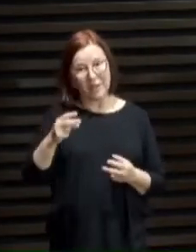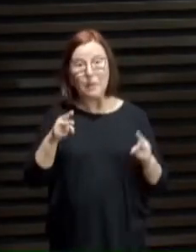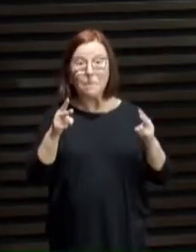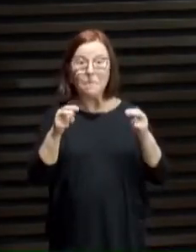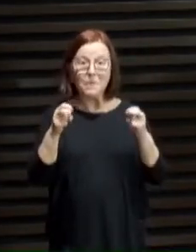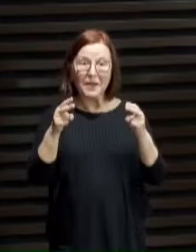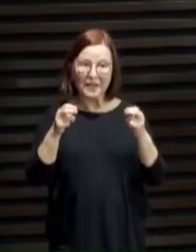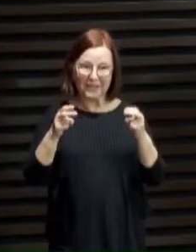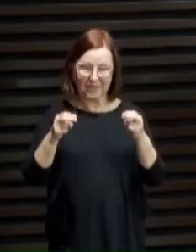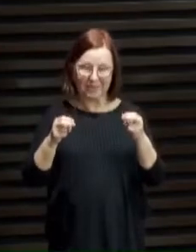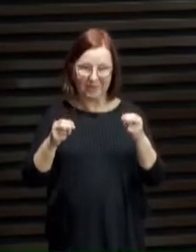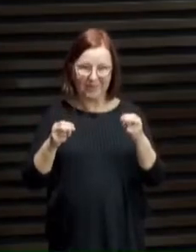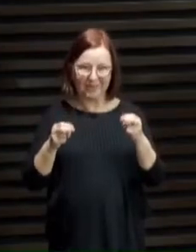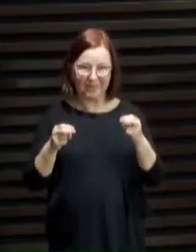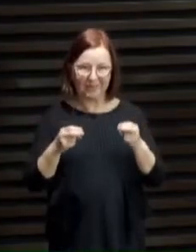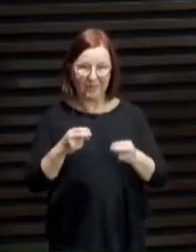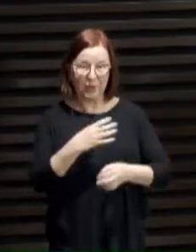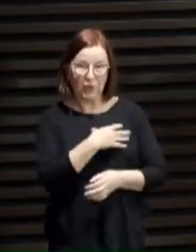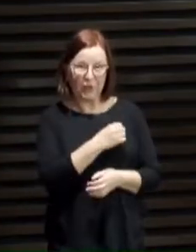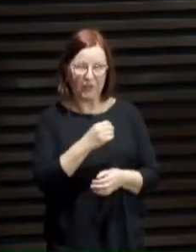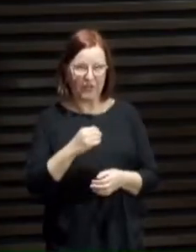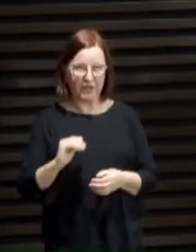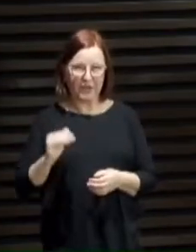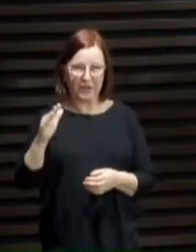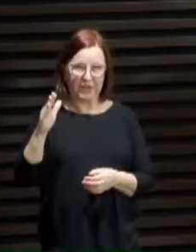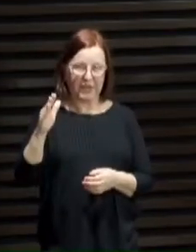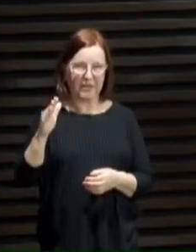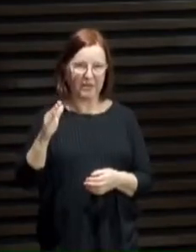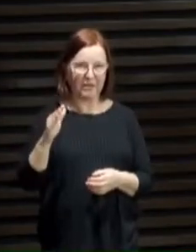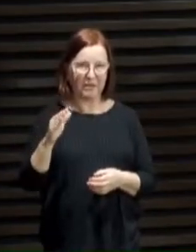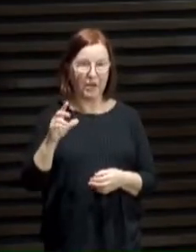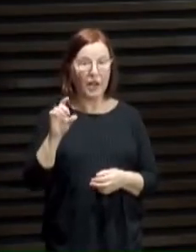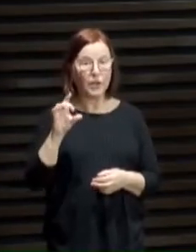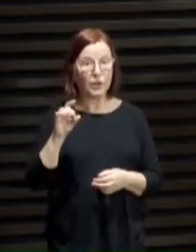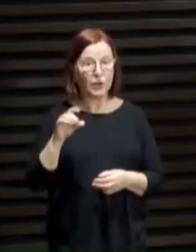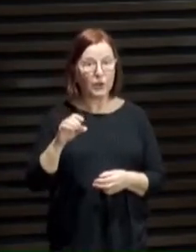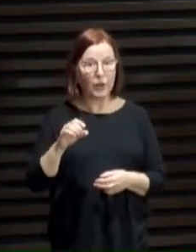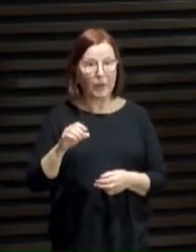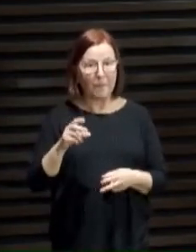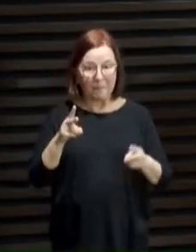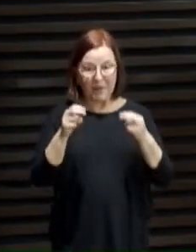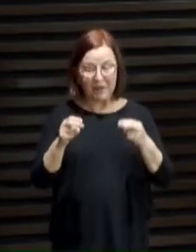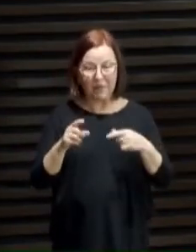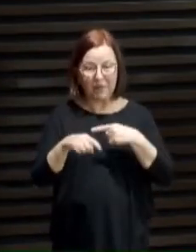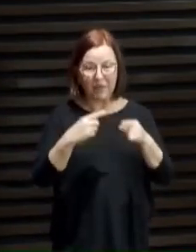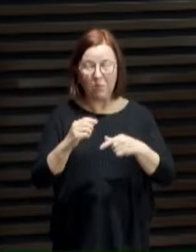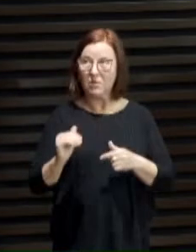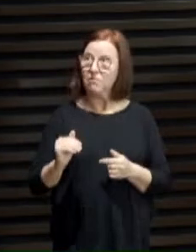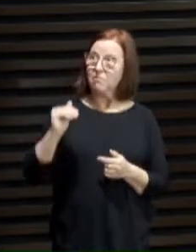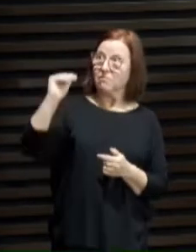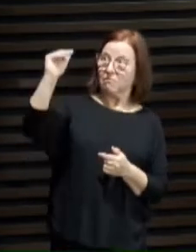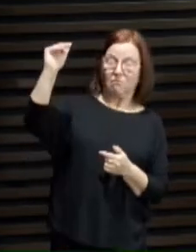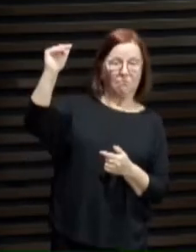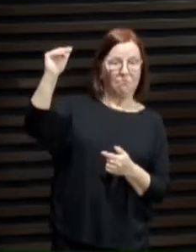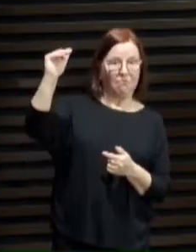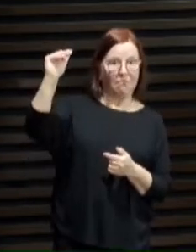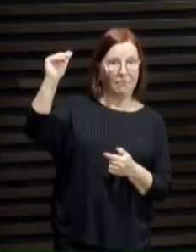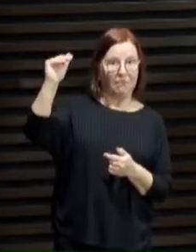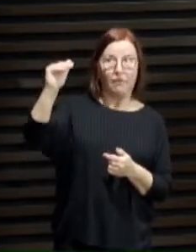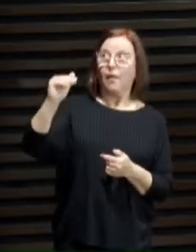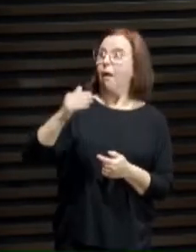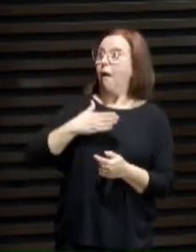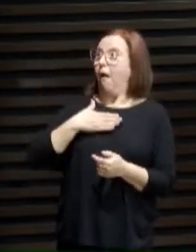vivos crescendo. A gente só percebe quando eles já cresceram. Quando eles crescem, a gente,